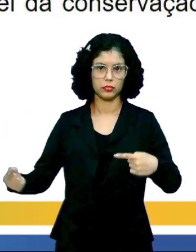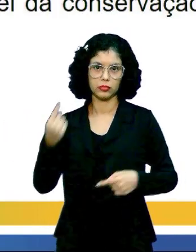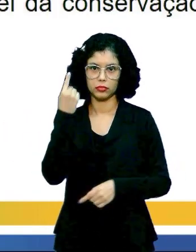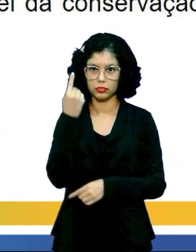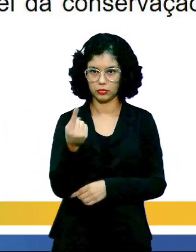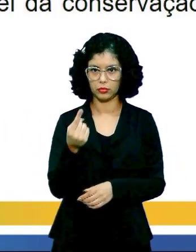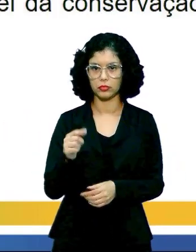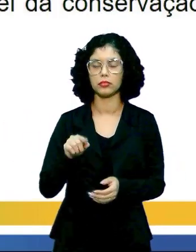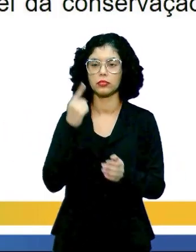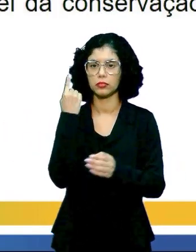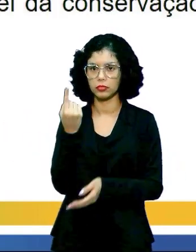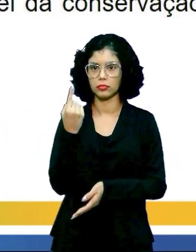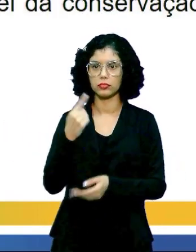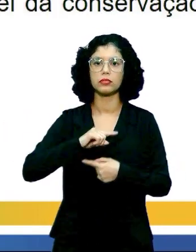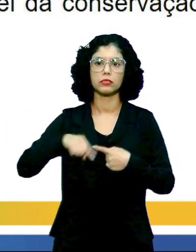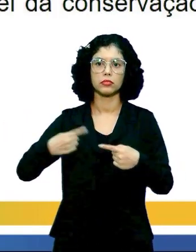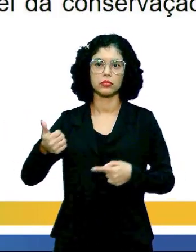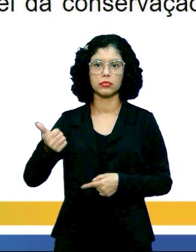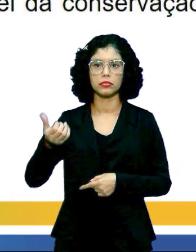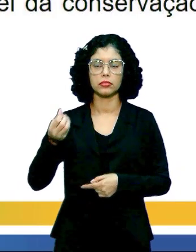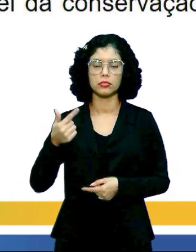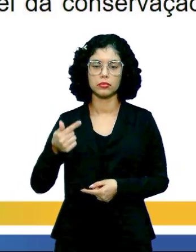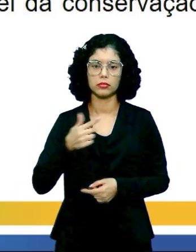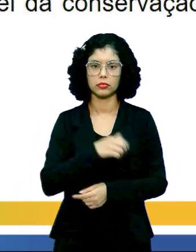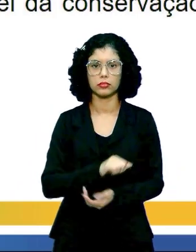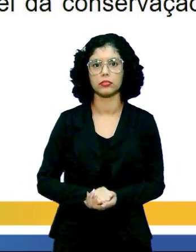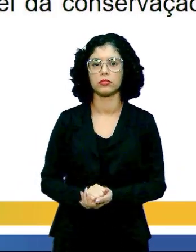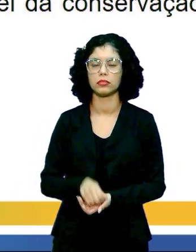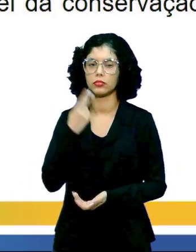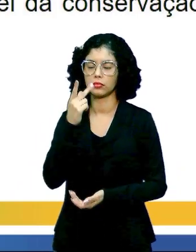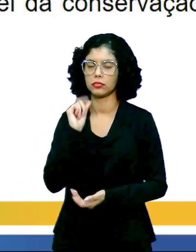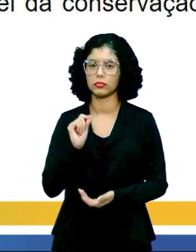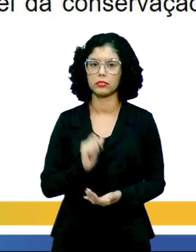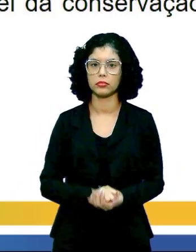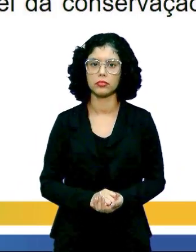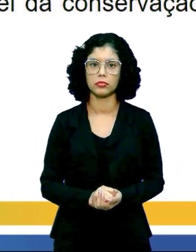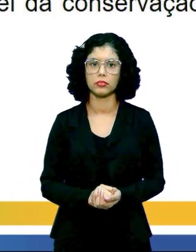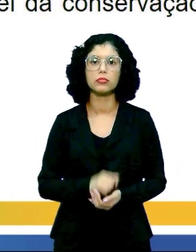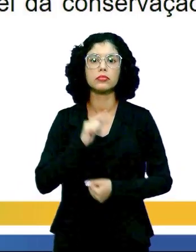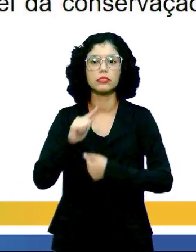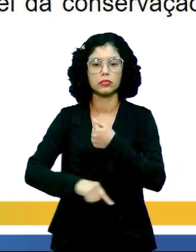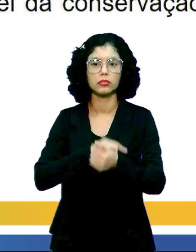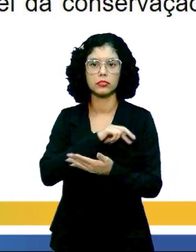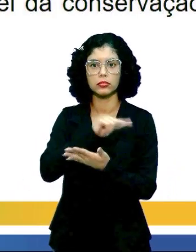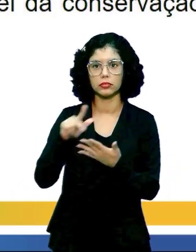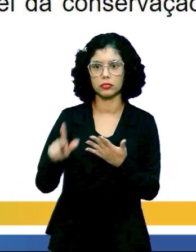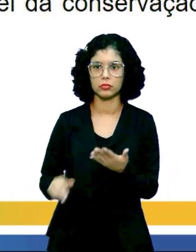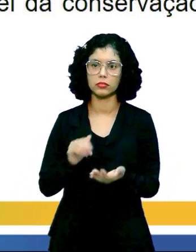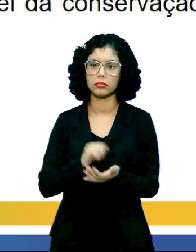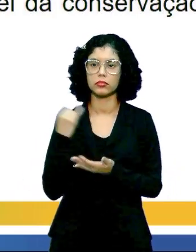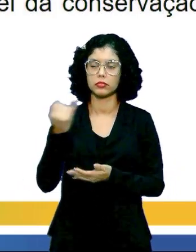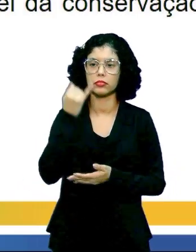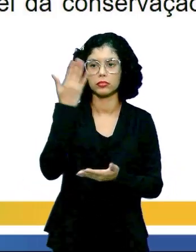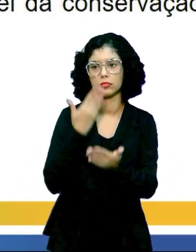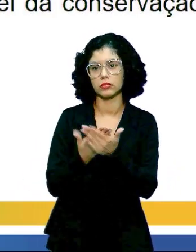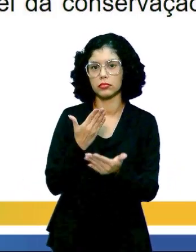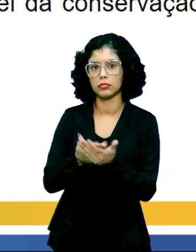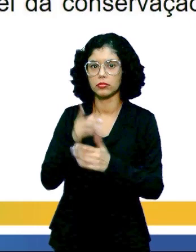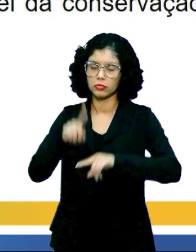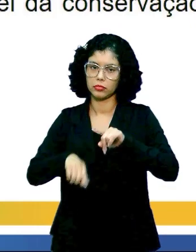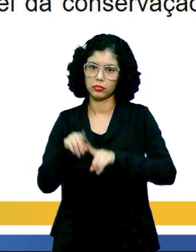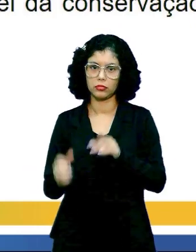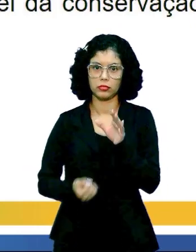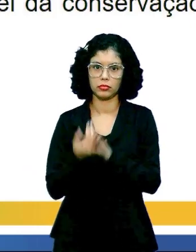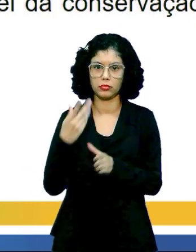1, ela é a questão 1 da página 167. Ela vai dizer o seguinte, os modelos atômicos foram de especial importância no estudo